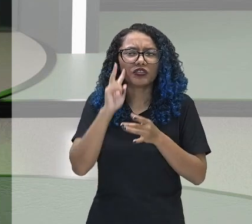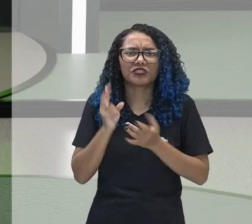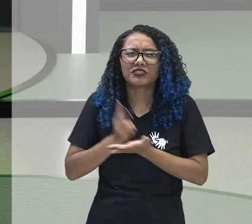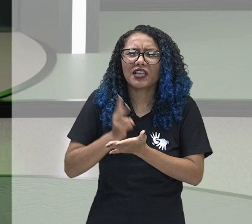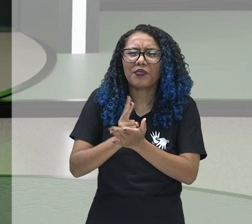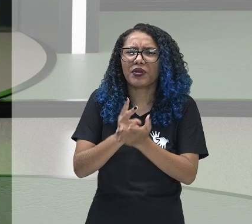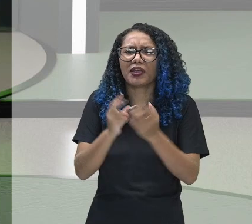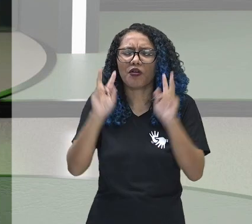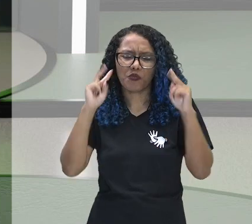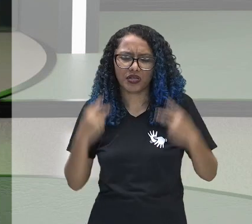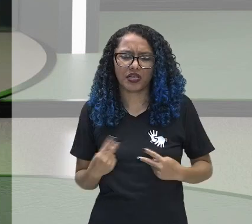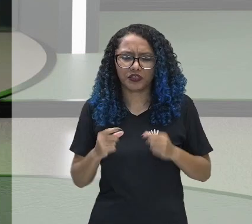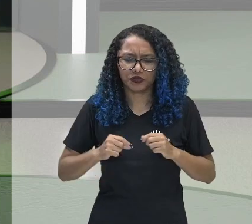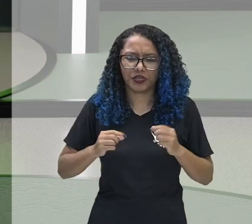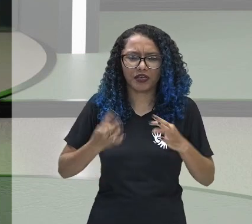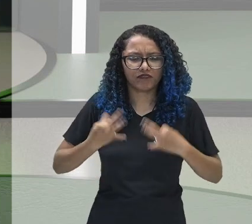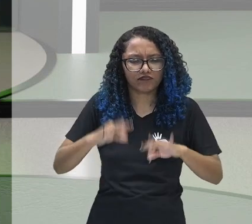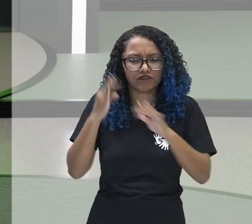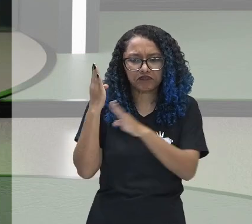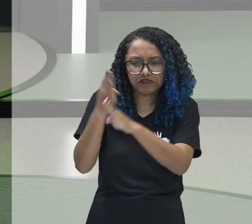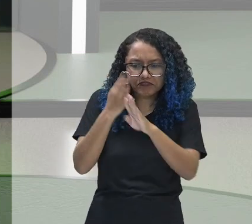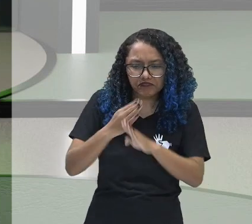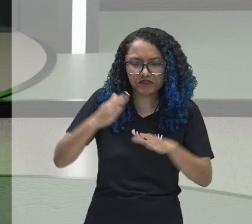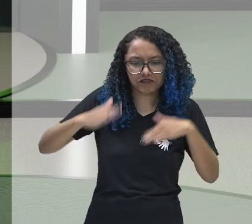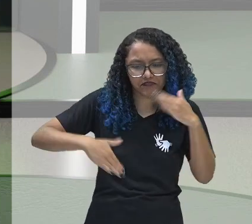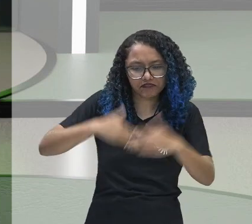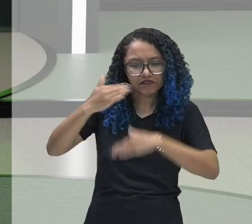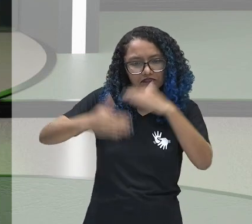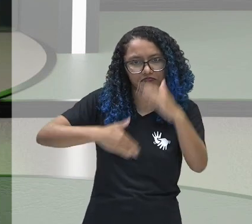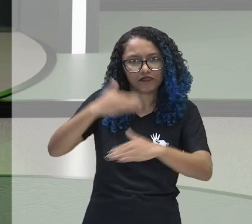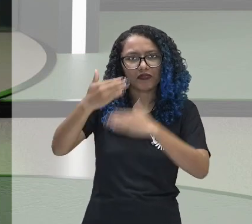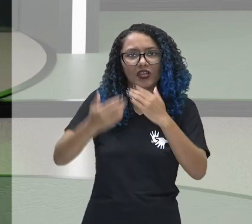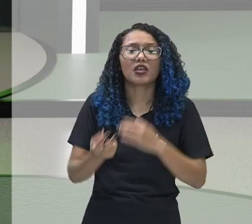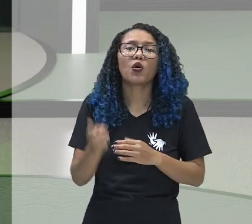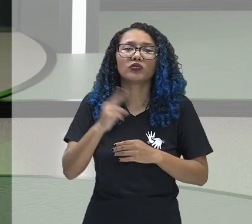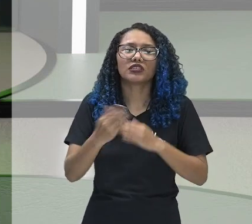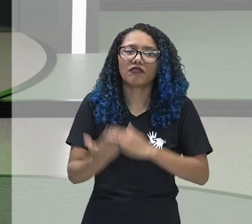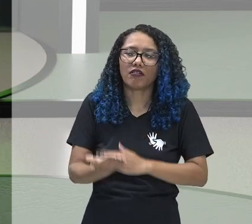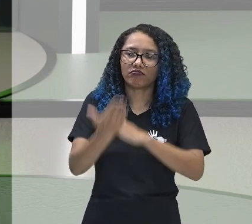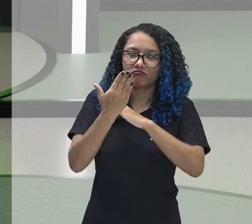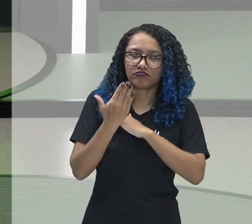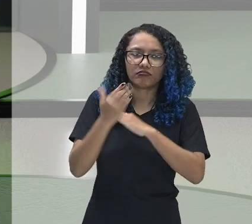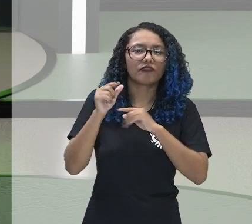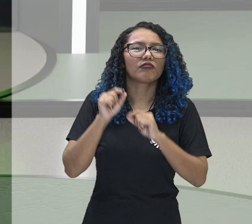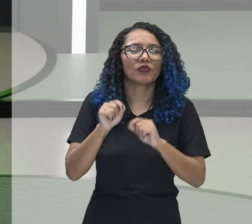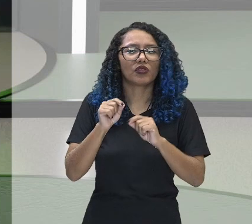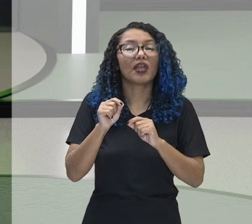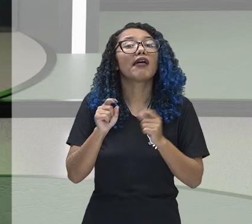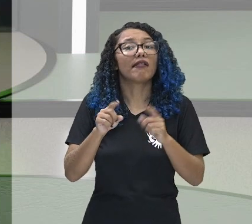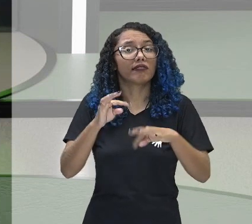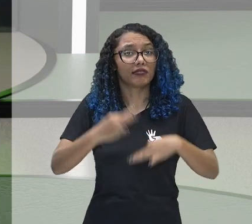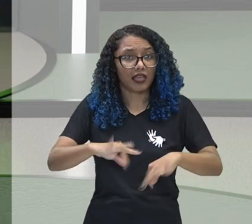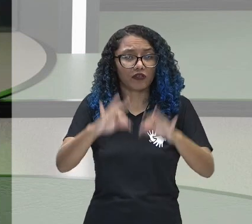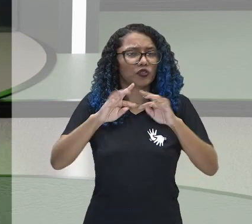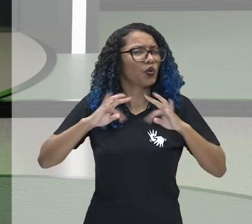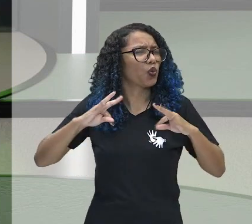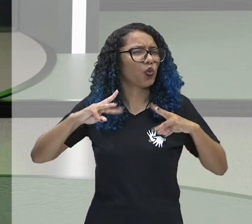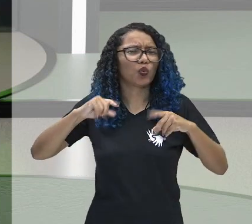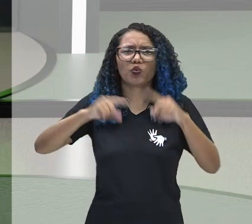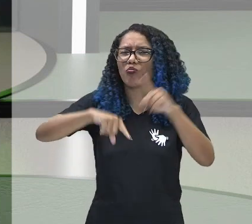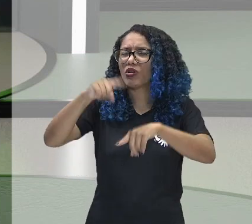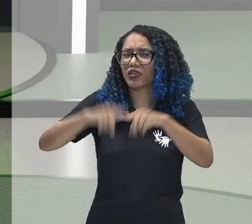avançou com alguma descoberta que ele utilizava a favor de si, ele estava fazendo uso de tecnologia. E